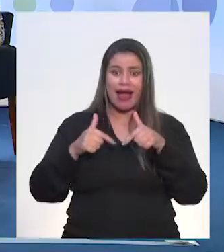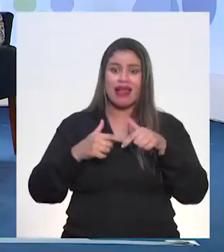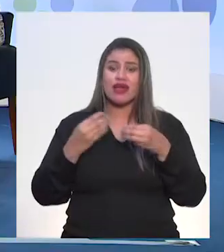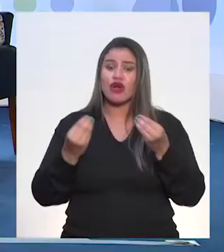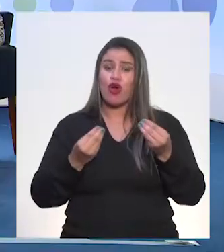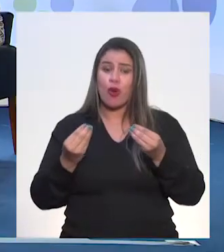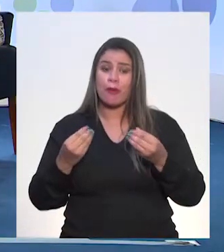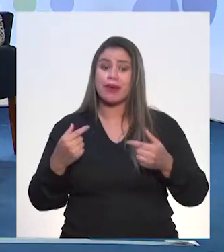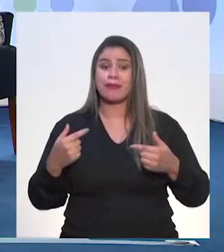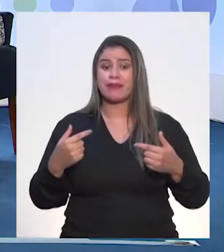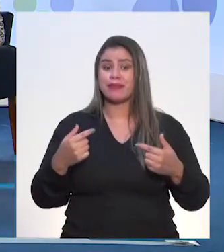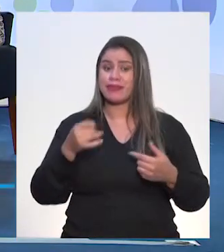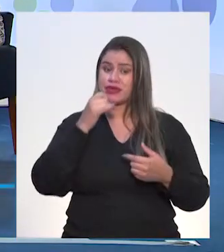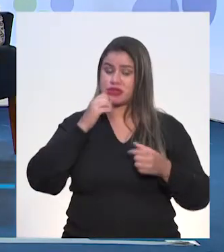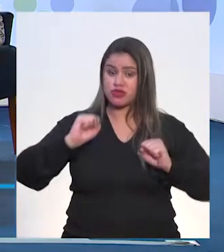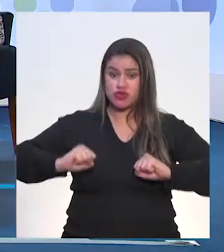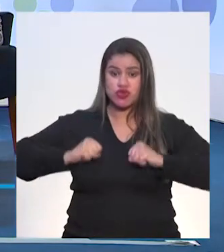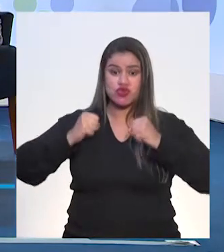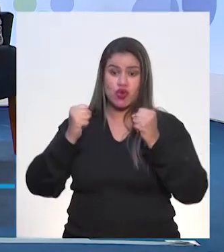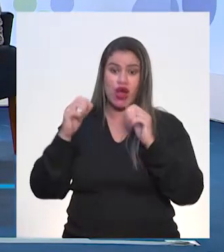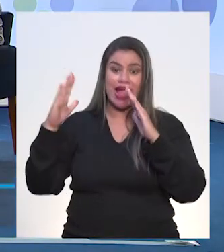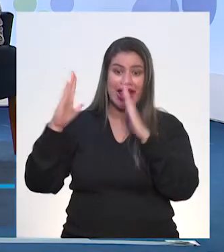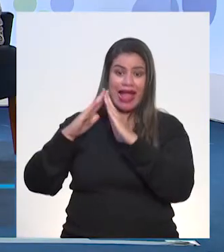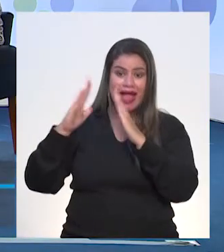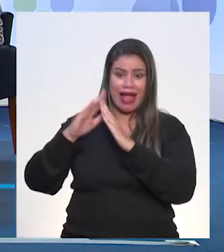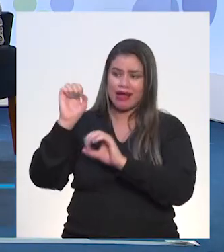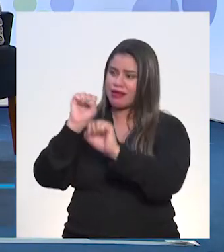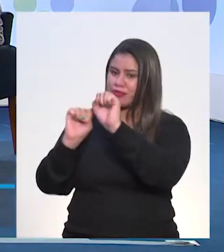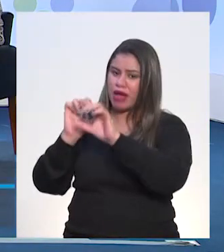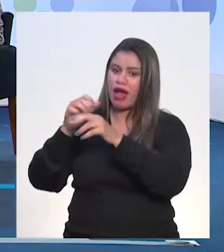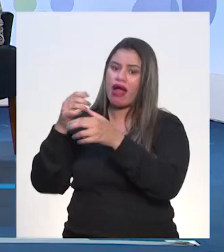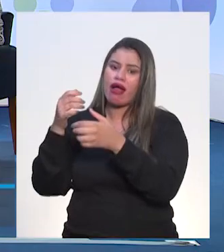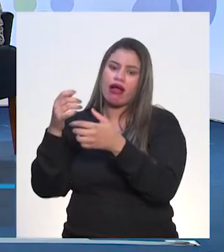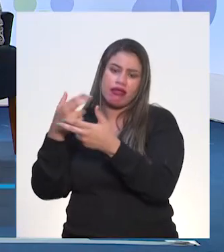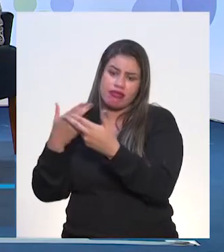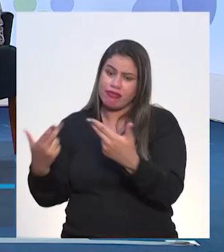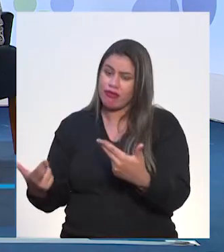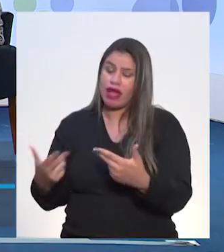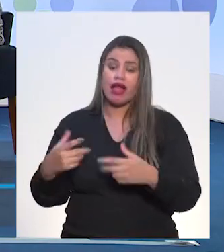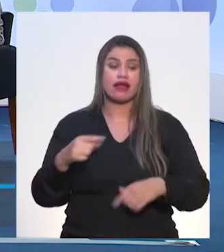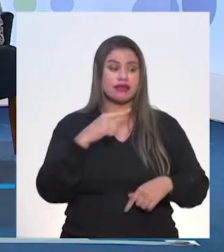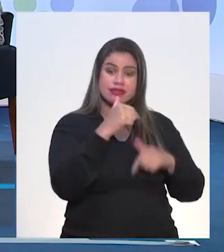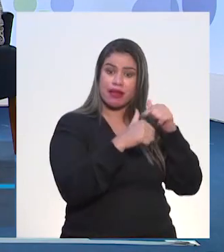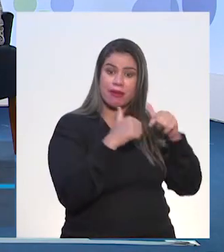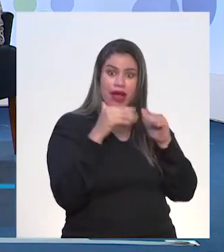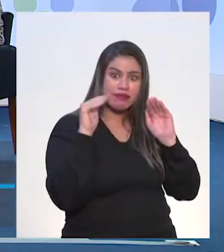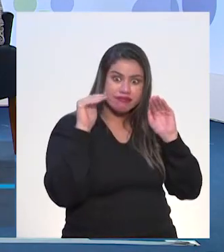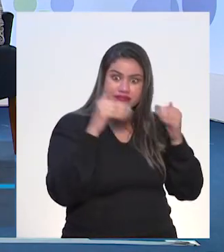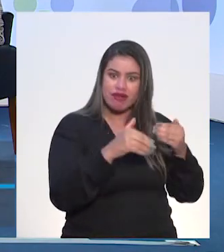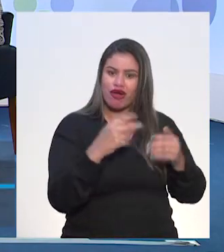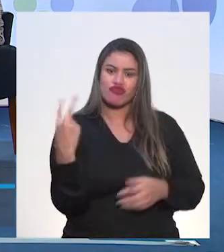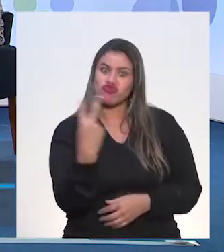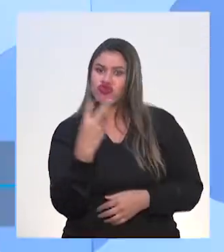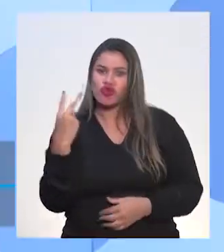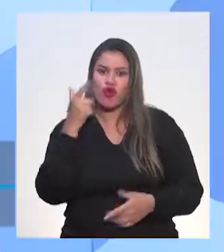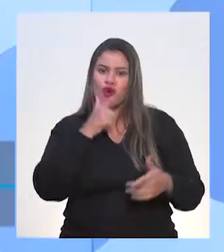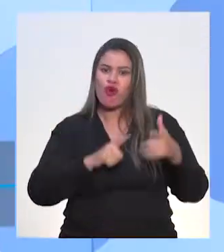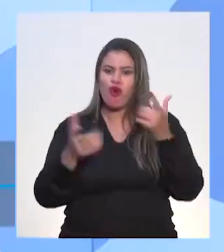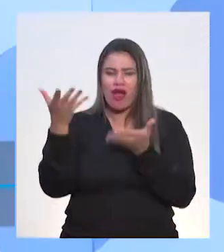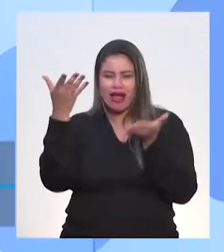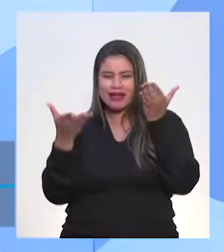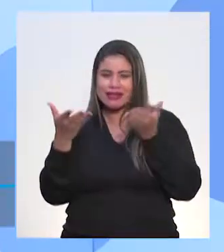poderia poder me dedicar mais a minha casa e mais ao trabalho né Acho que seria um super poder não sei com certeza